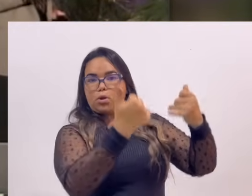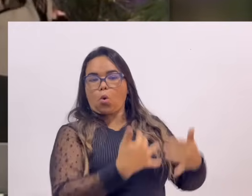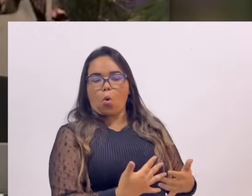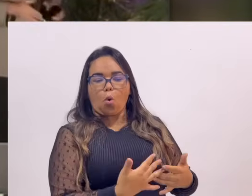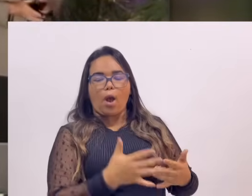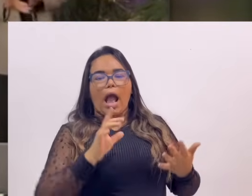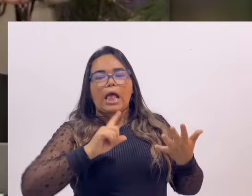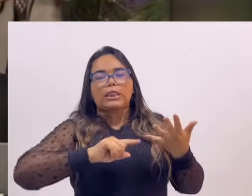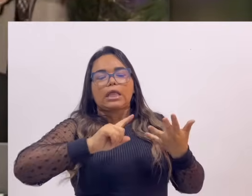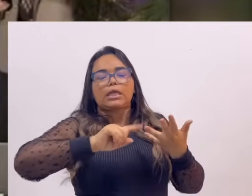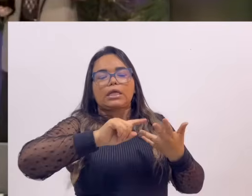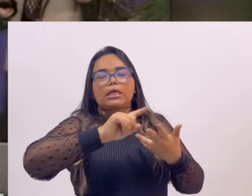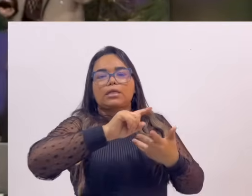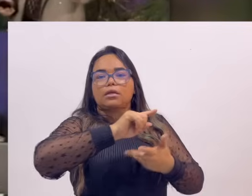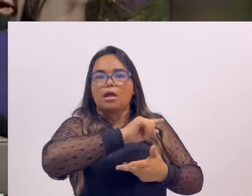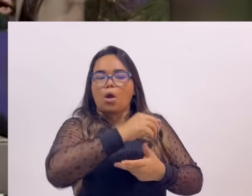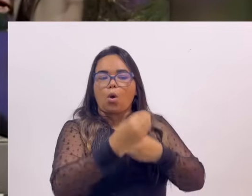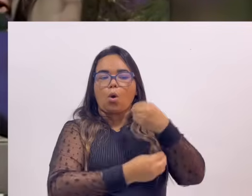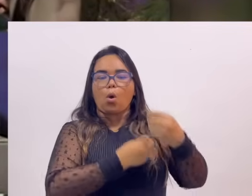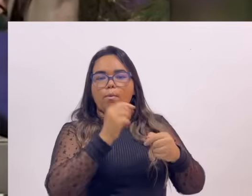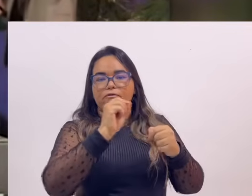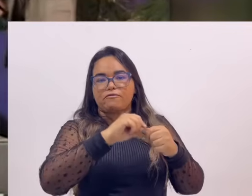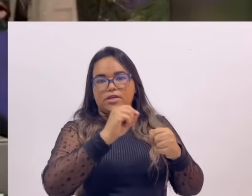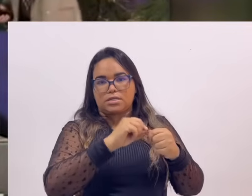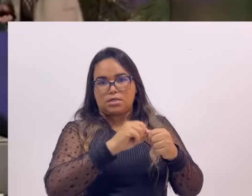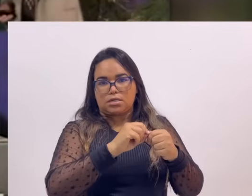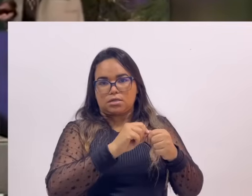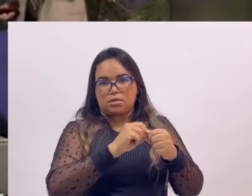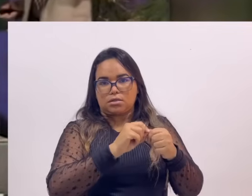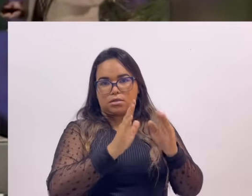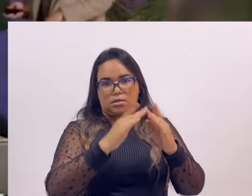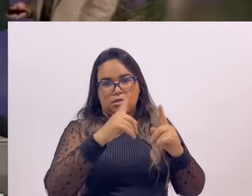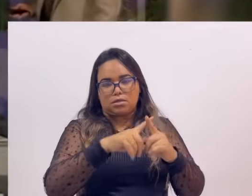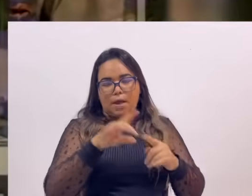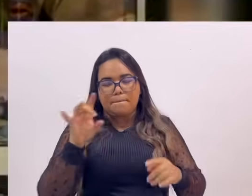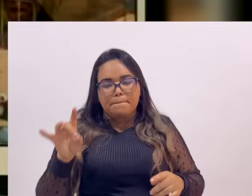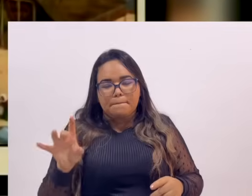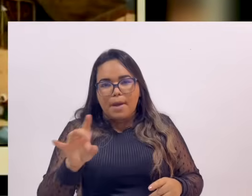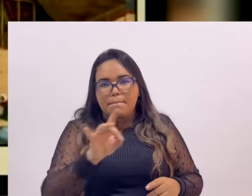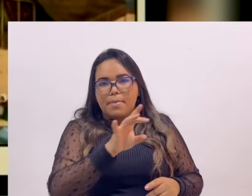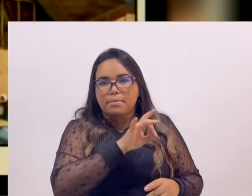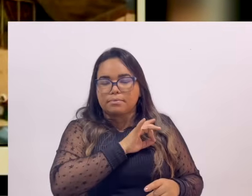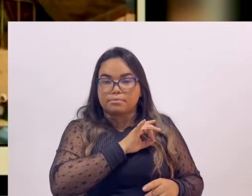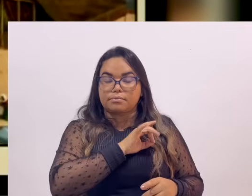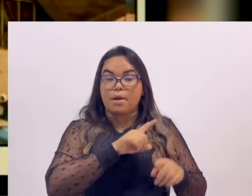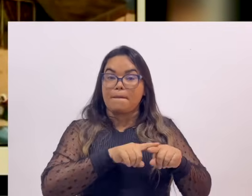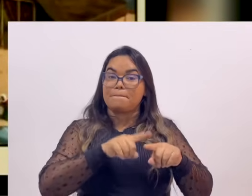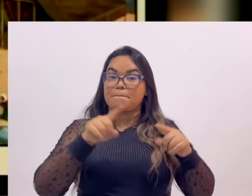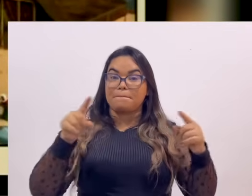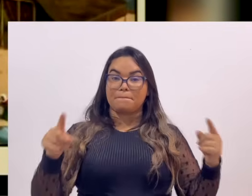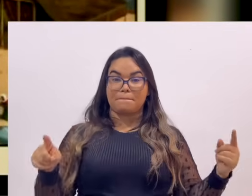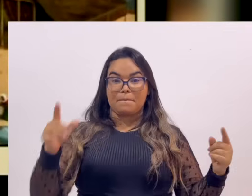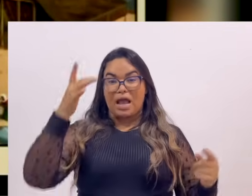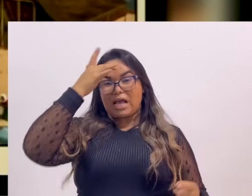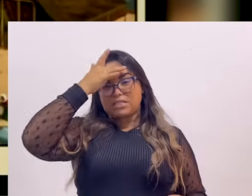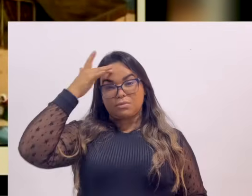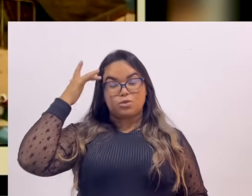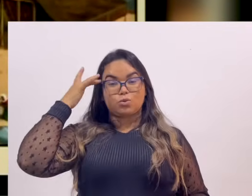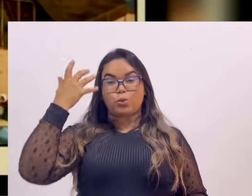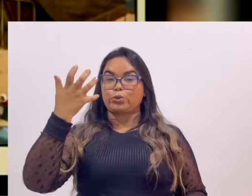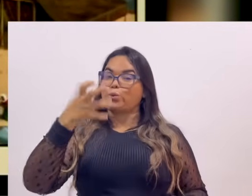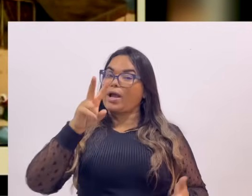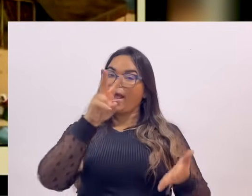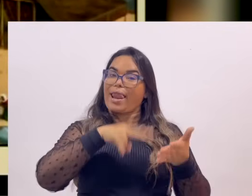Cada pequeno detalhe. Cada pequeno detalhe é importante. Mas ninguém se importa em ler esses detalhes.